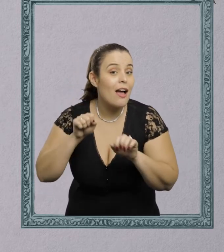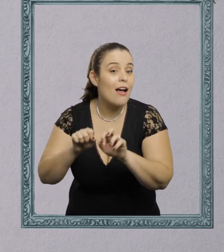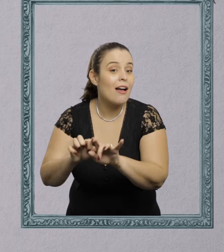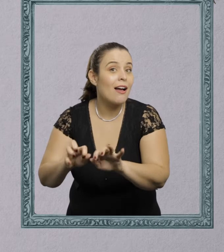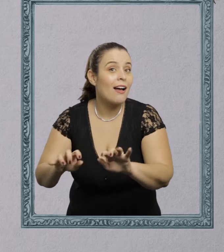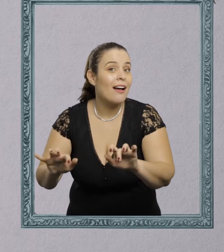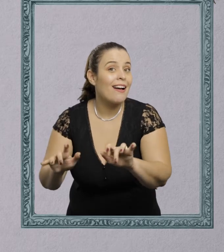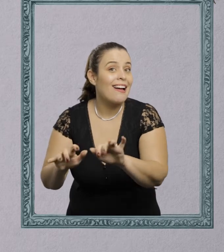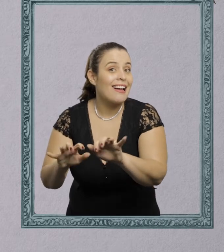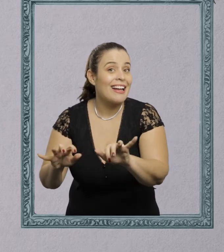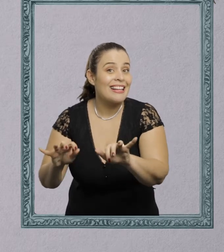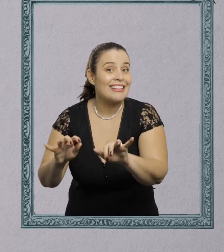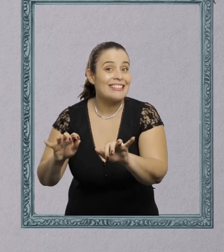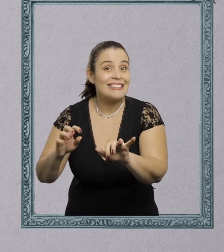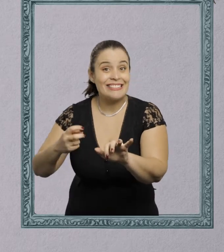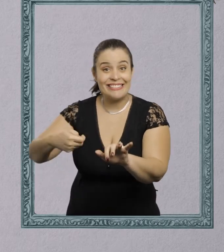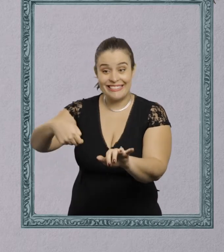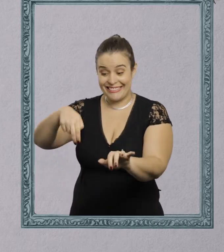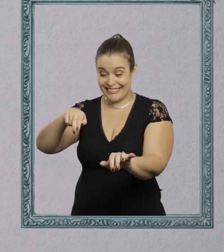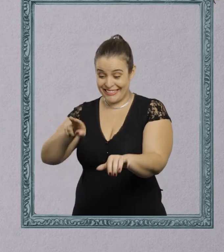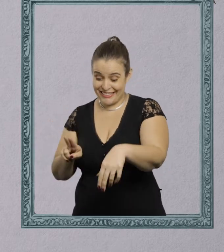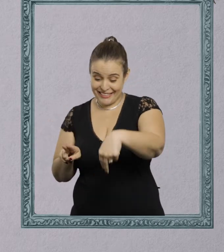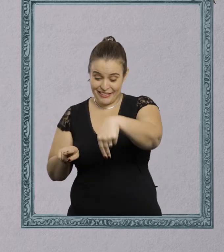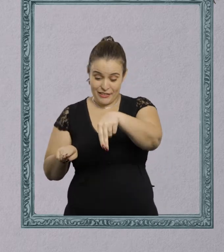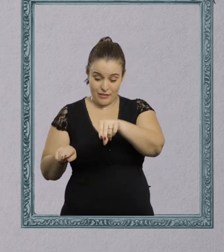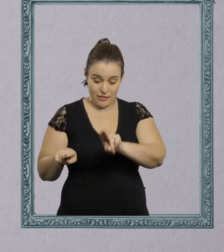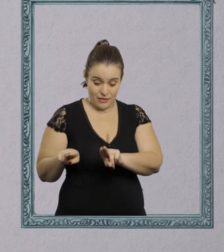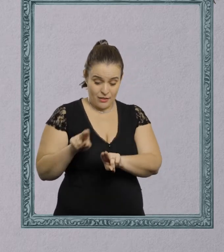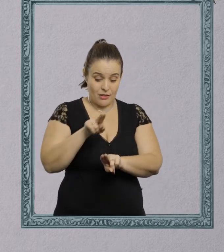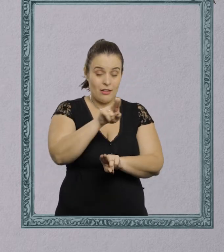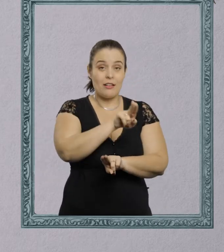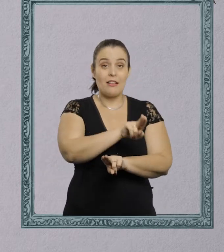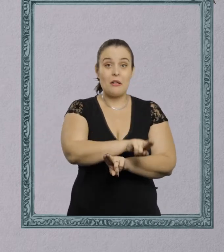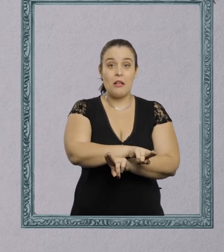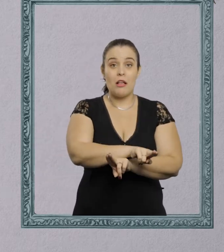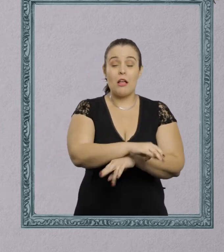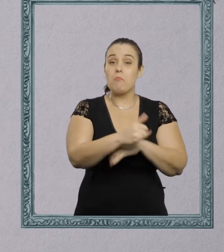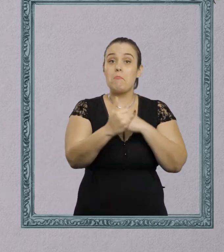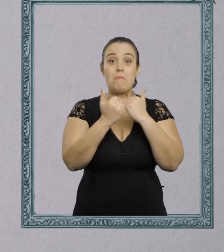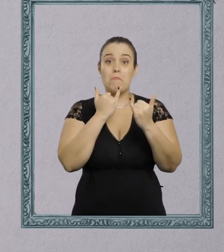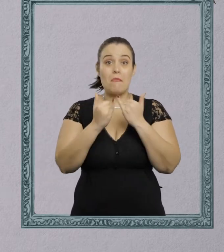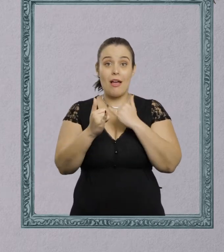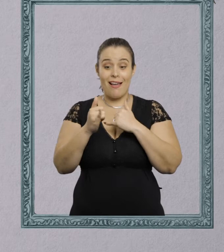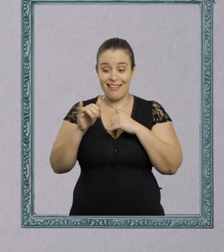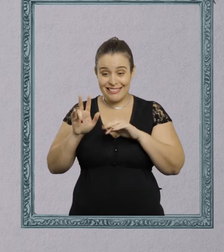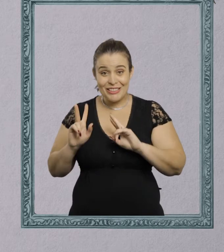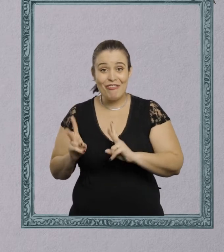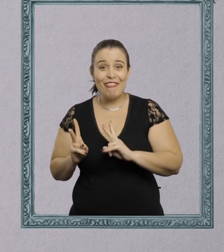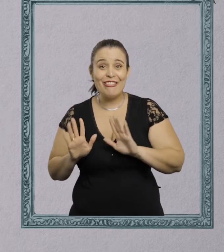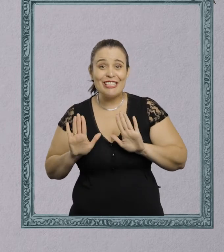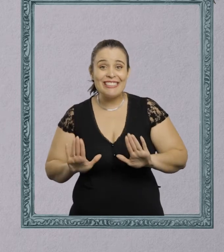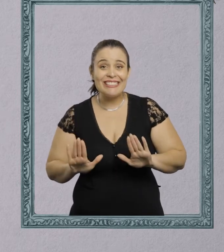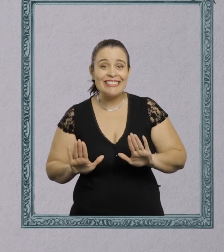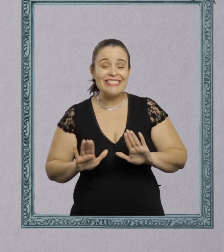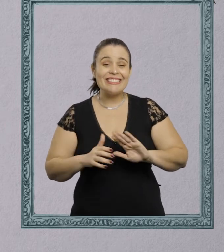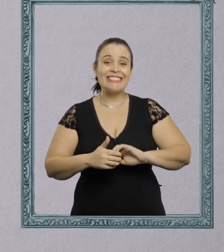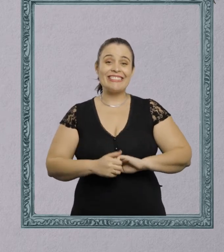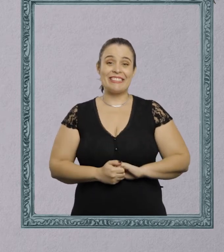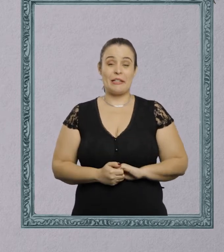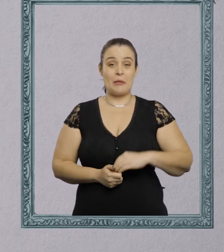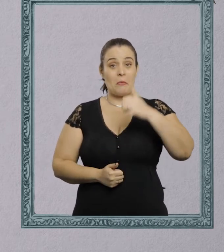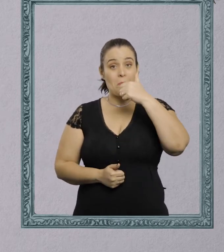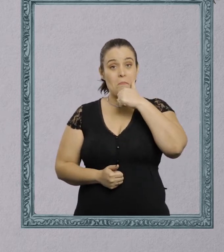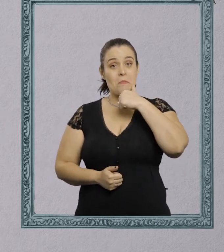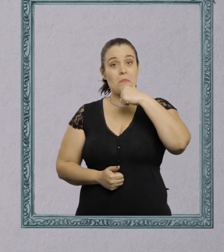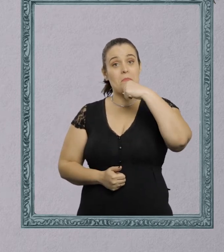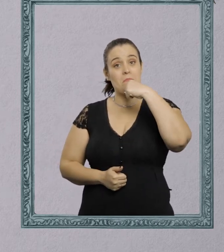piano. Os 3 deitaram nas camas como se nunca tivessem ido embora. A Sra. Darling voltou para